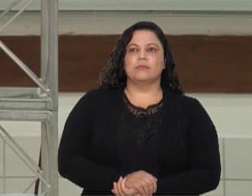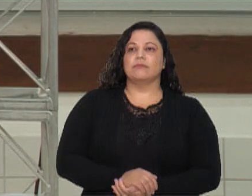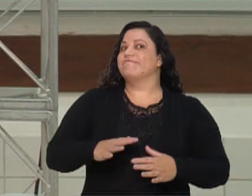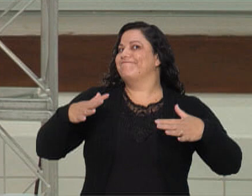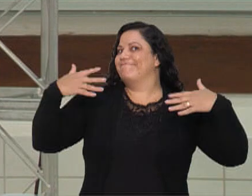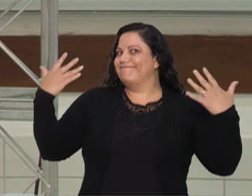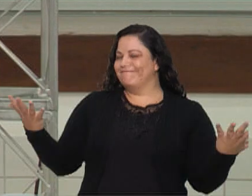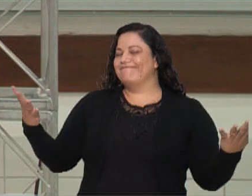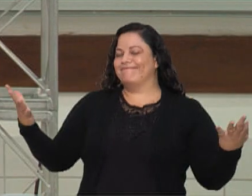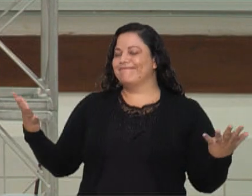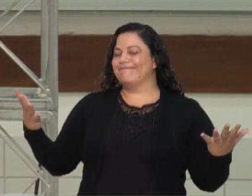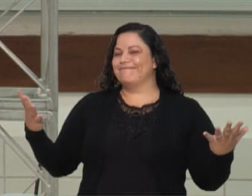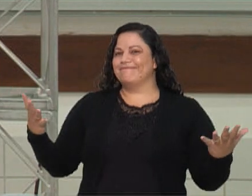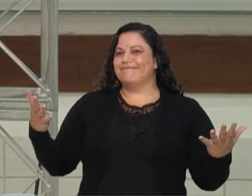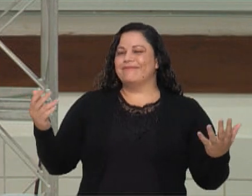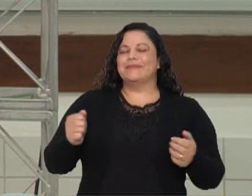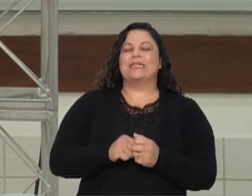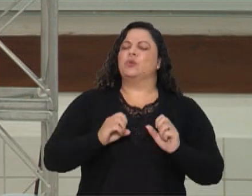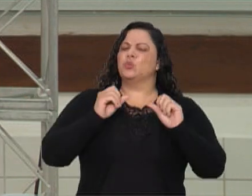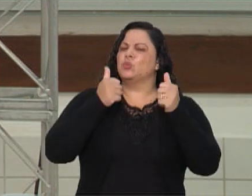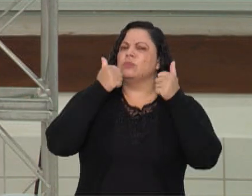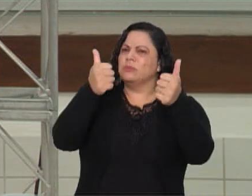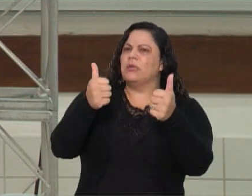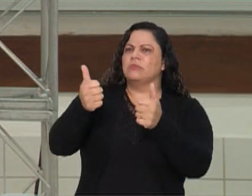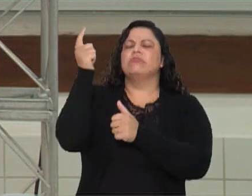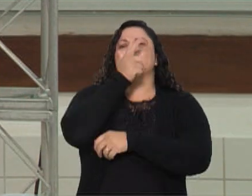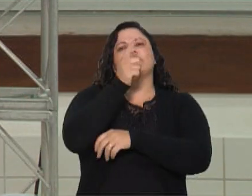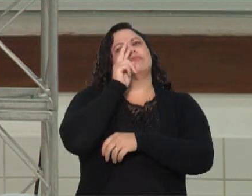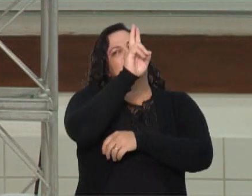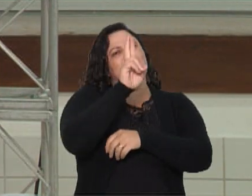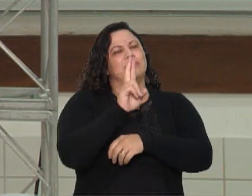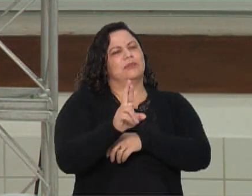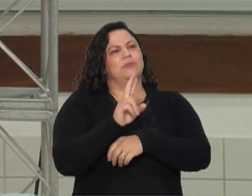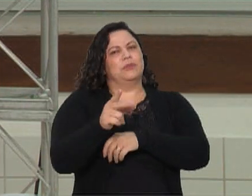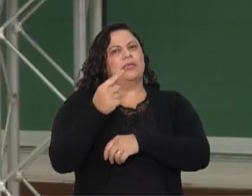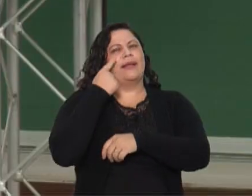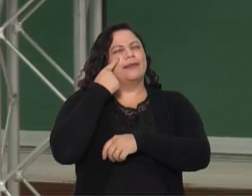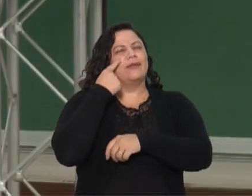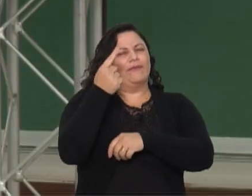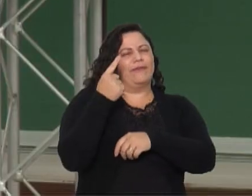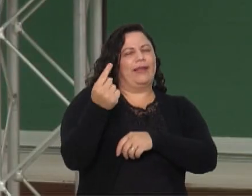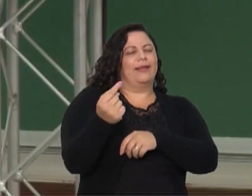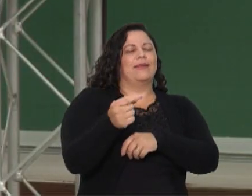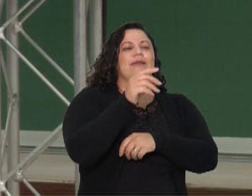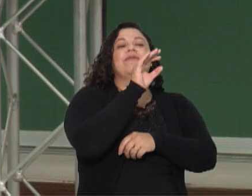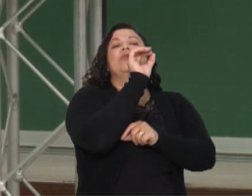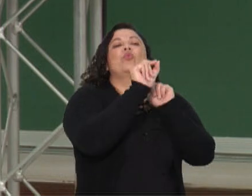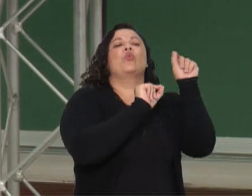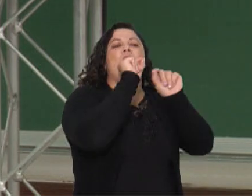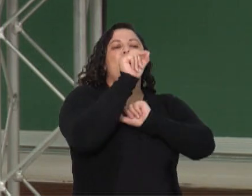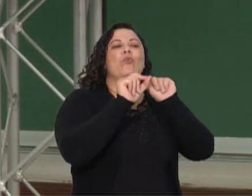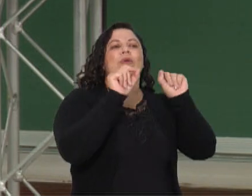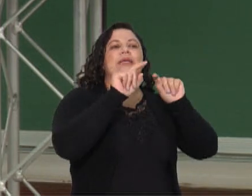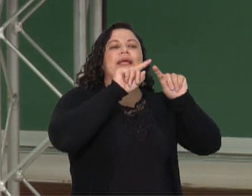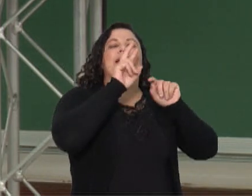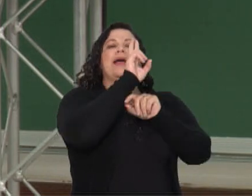Daí, pessoal, tudo certinho? Conseguiram responder? Então, vem aqui comigo e vamos ver qual é a resposta certa. Olha